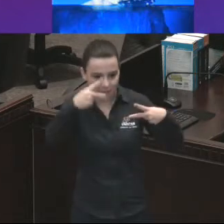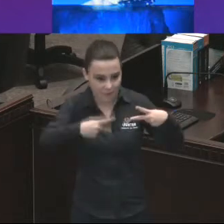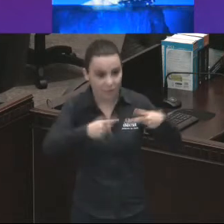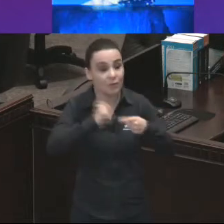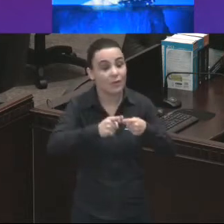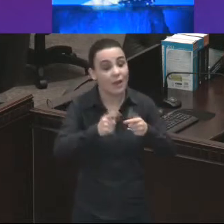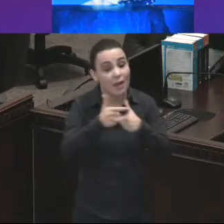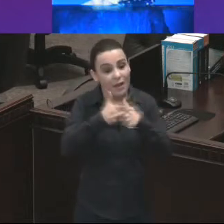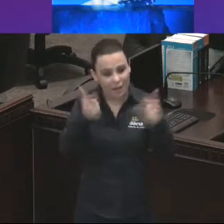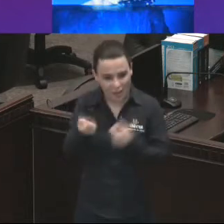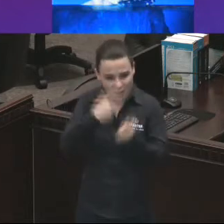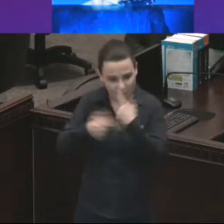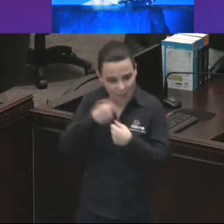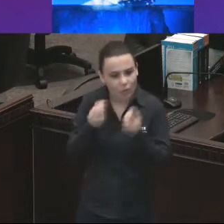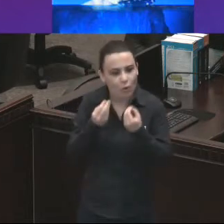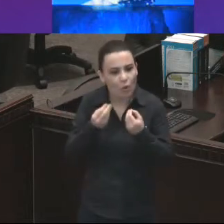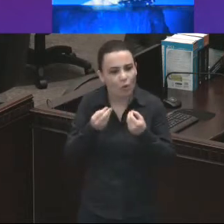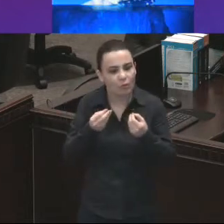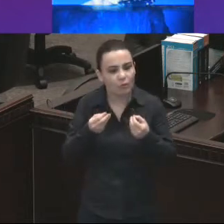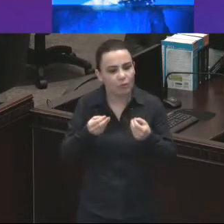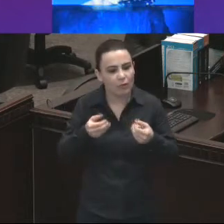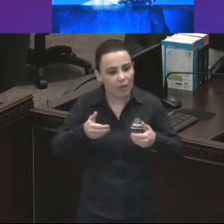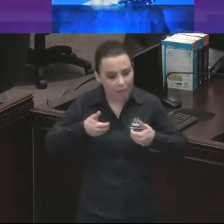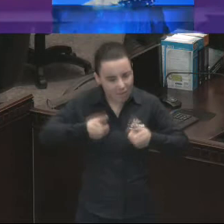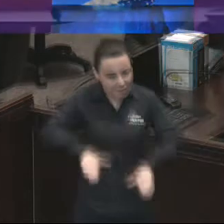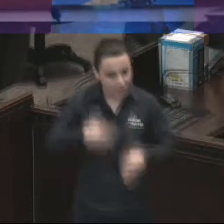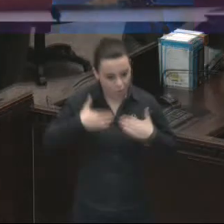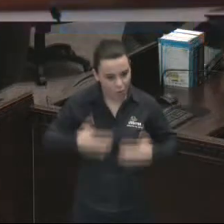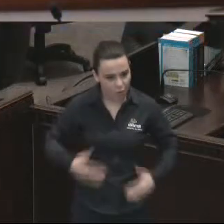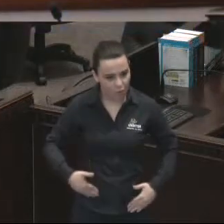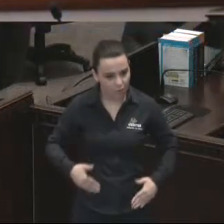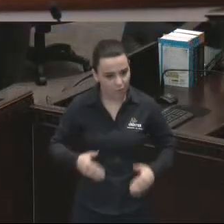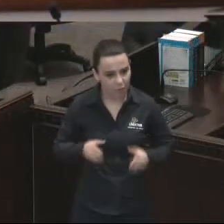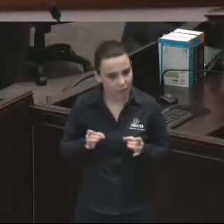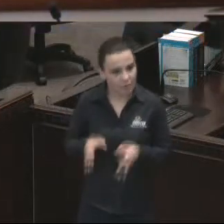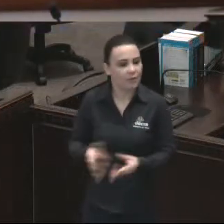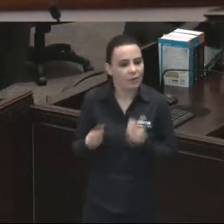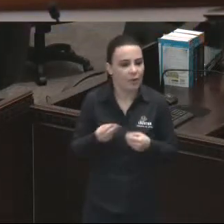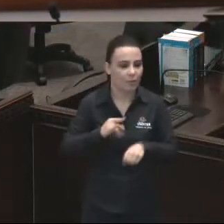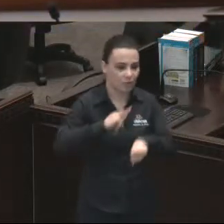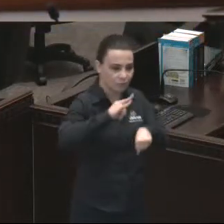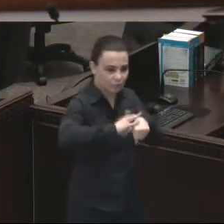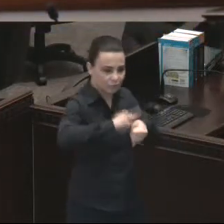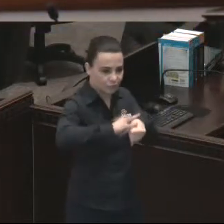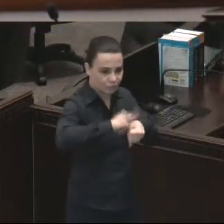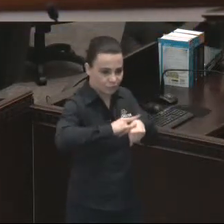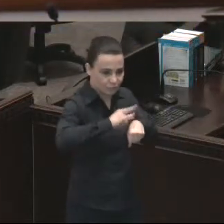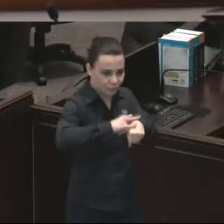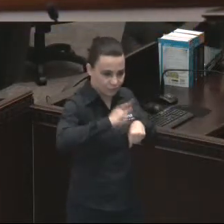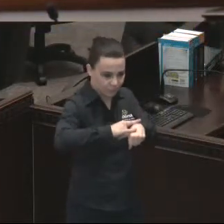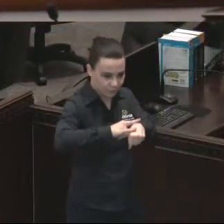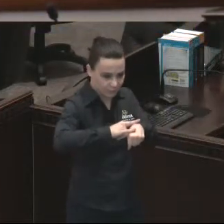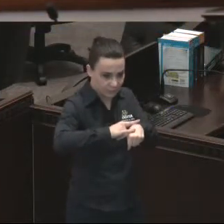urina. E o grande problema é que uma parte do fármaco permanece intacta,